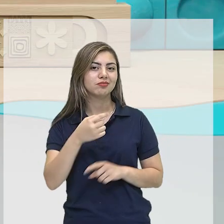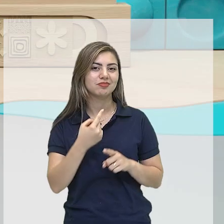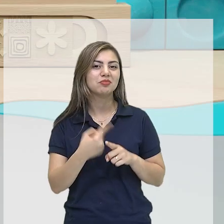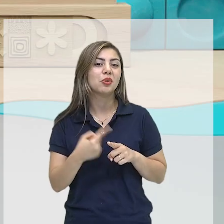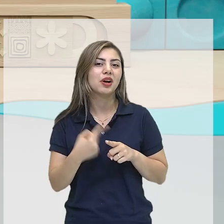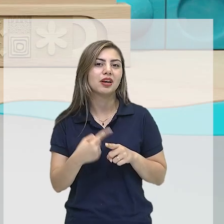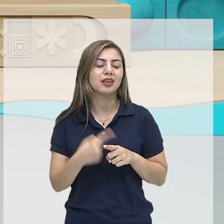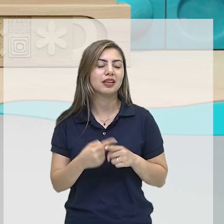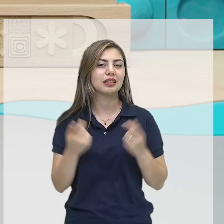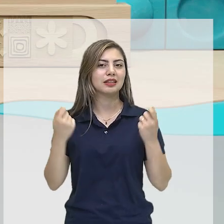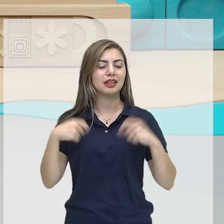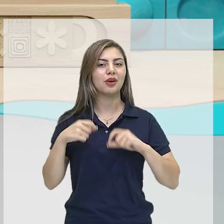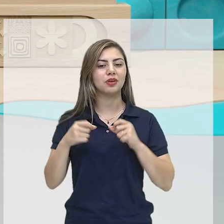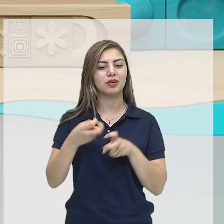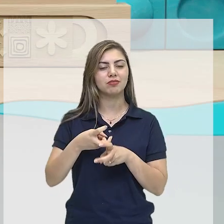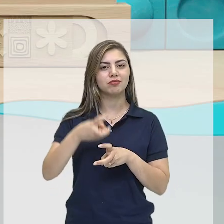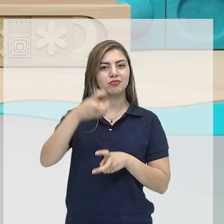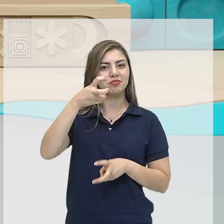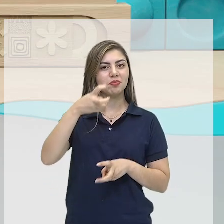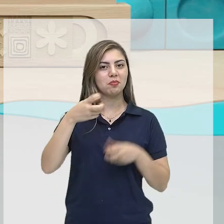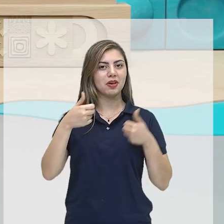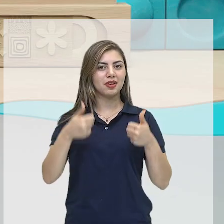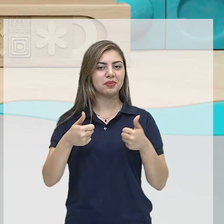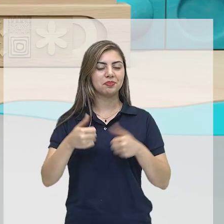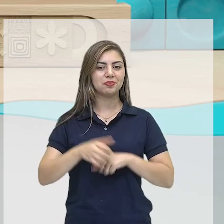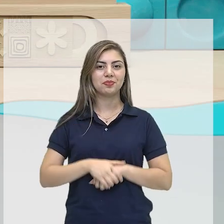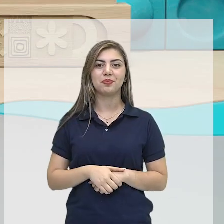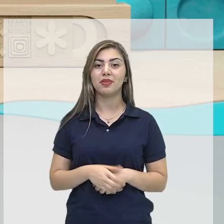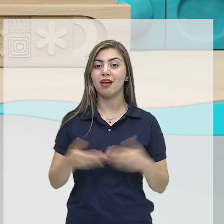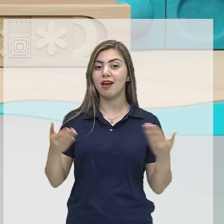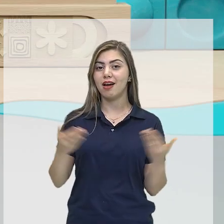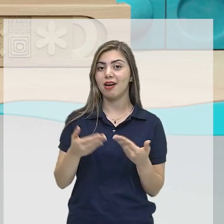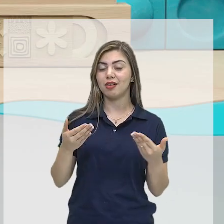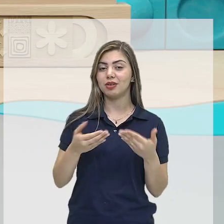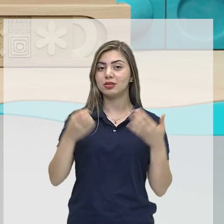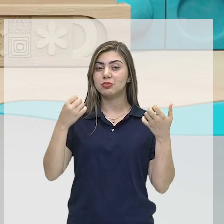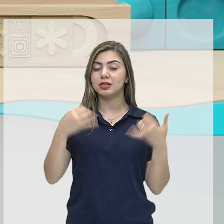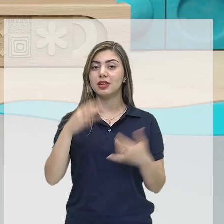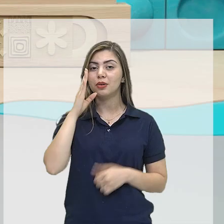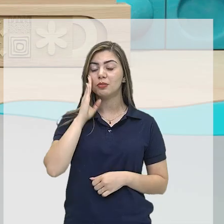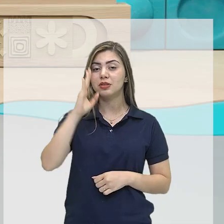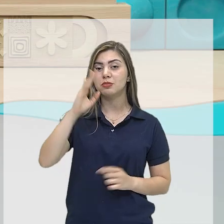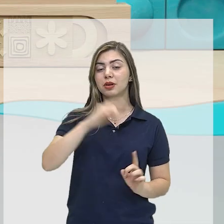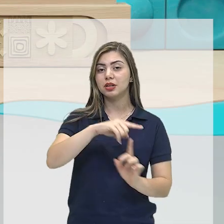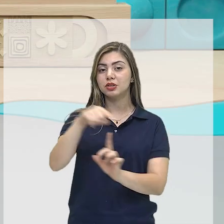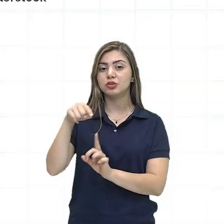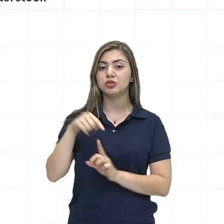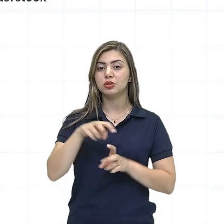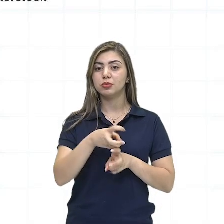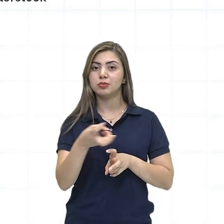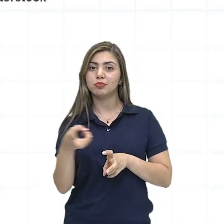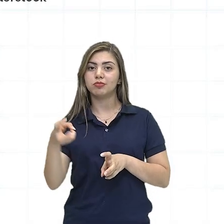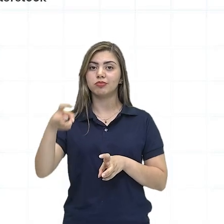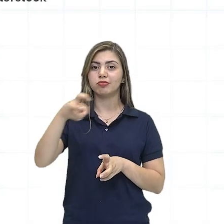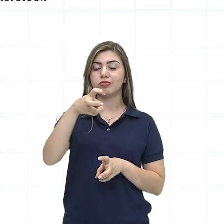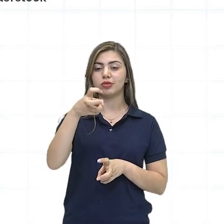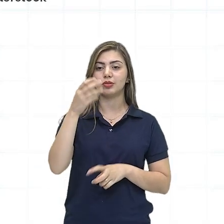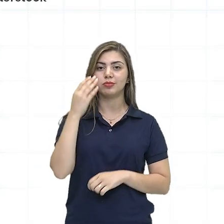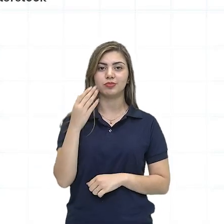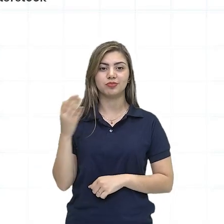justamente para manter a saúde da sua coluna. Vamos então conhecer os principais desvios da nossa